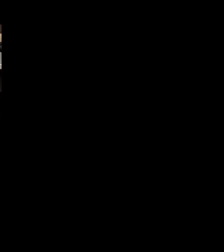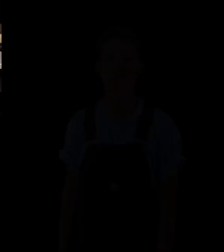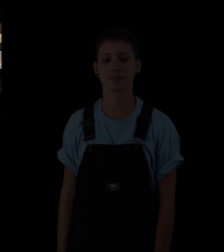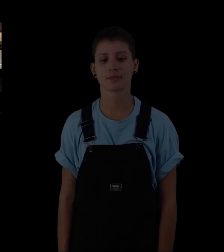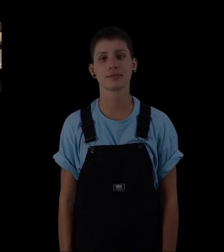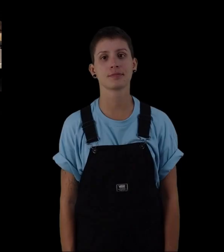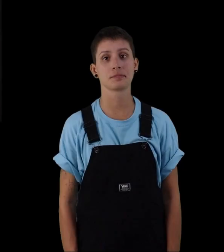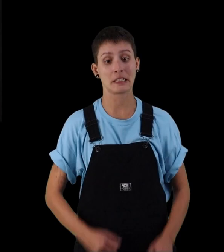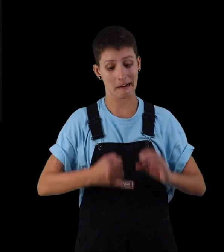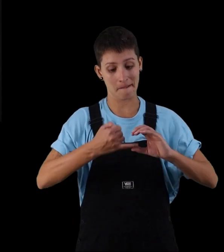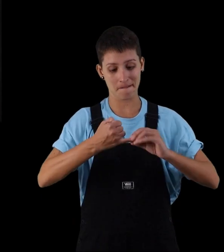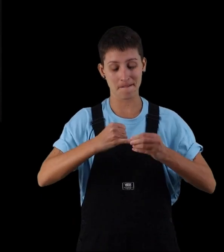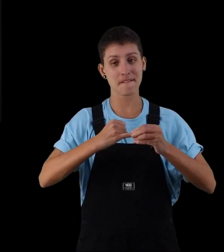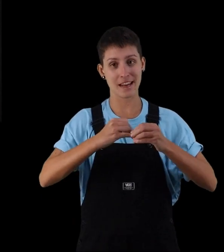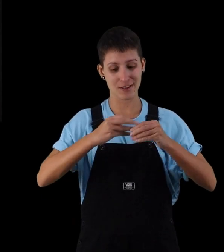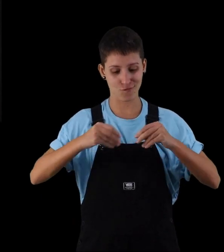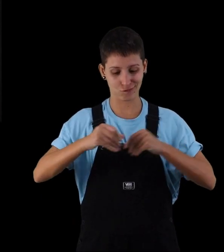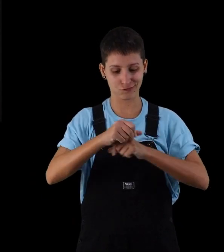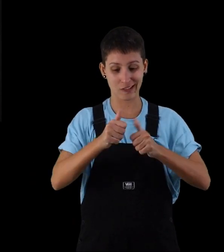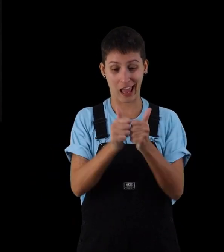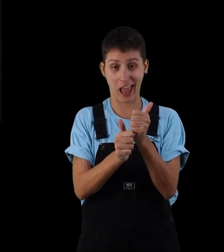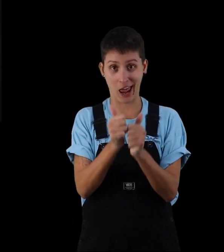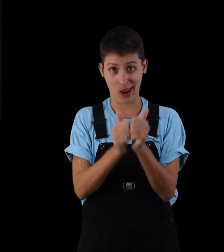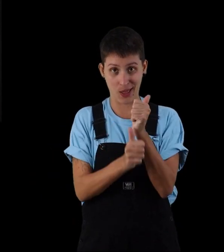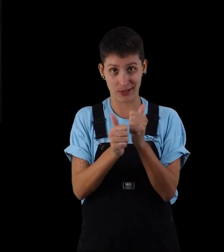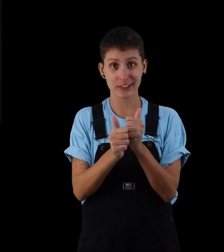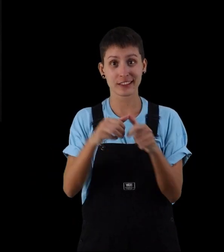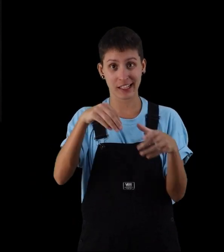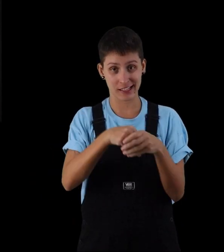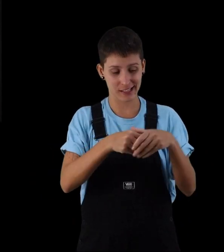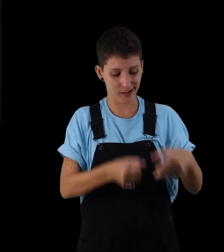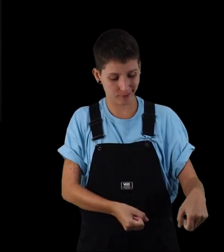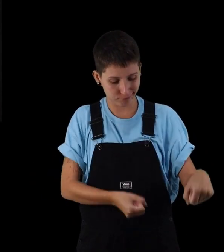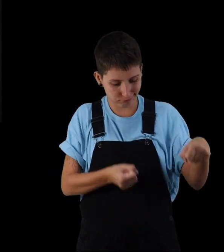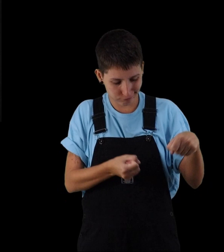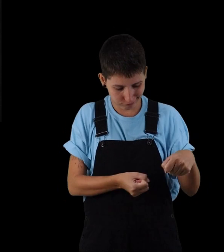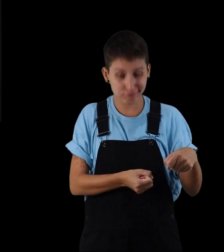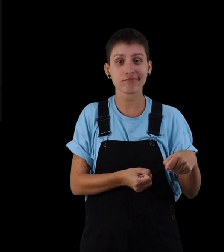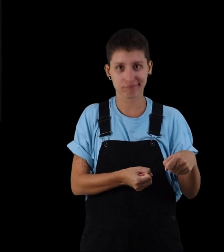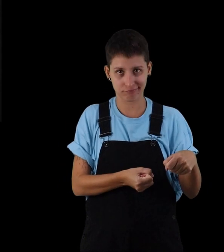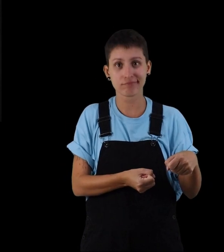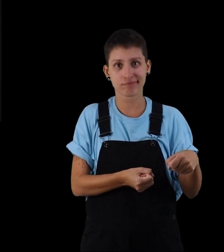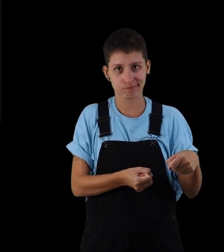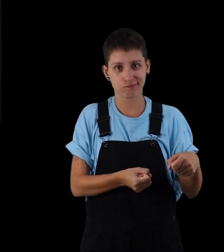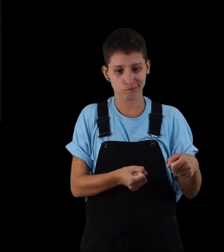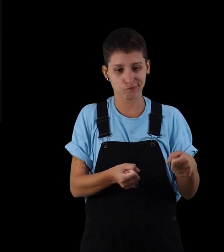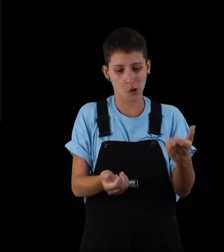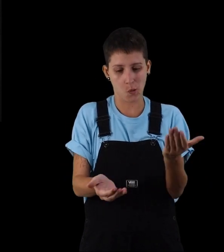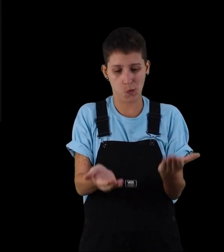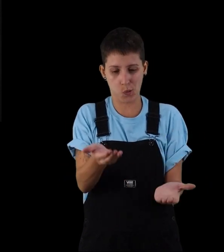Liesa está na frente do quadro. Feijão, farinha, arroz. Dentro de sacos de papel, sobre a